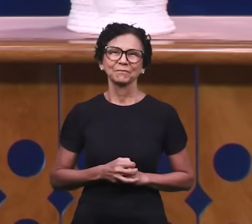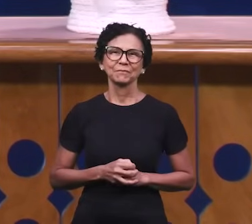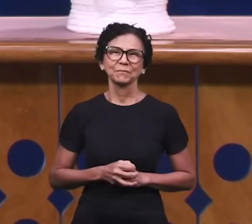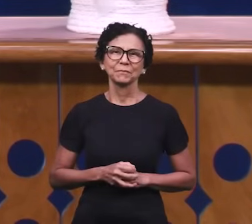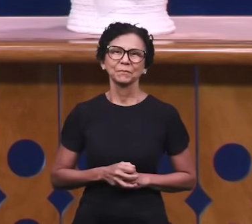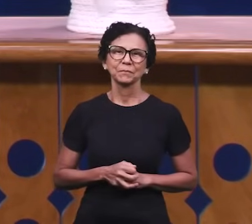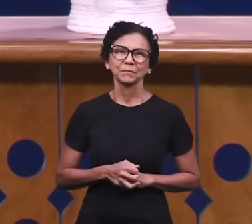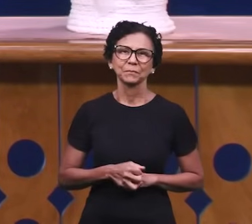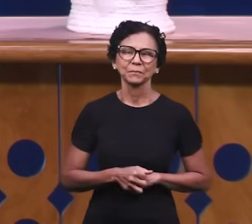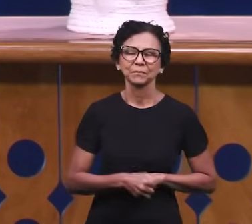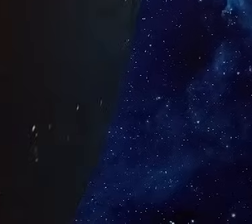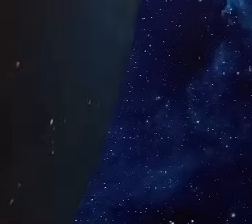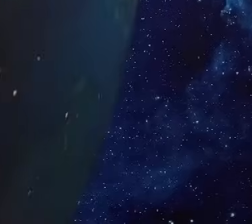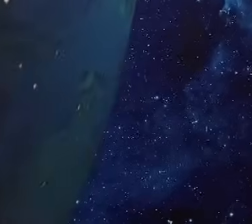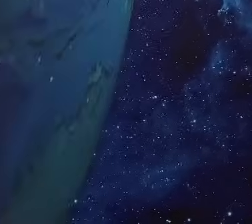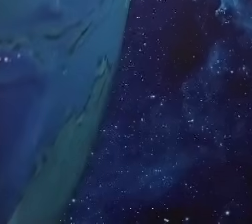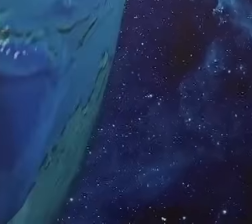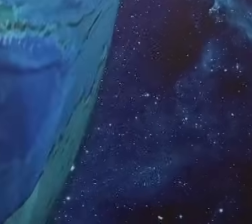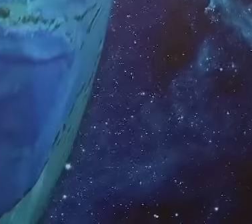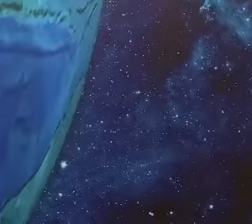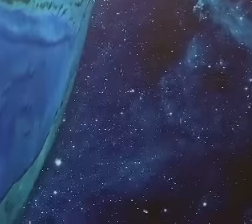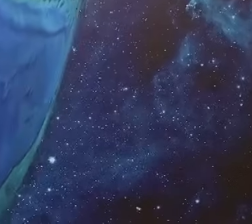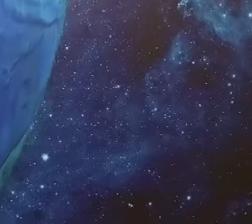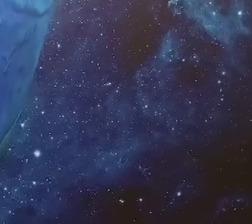todos a paz do Senhor Jesus.